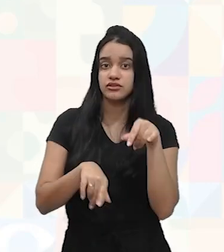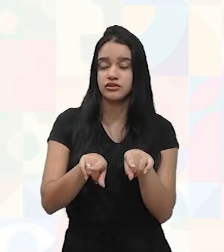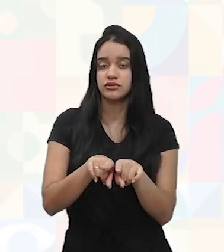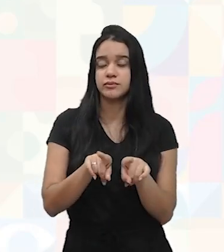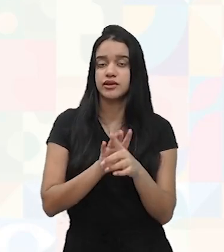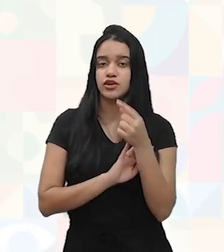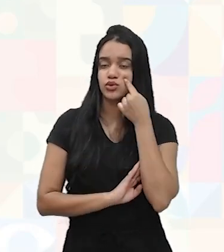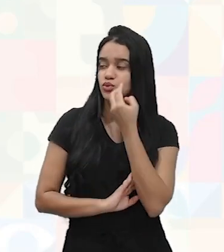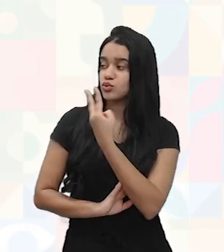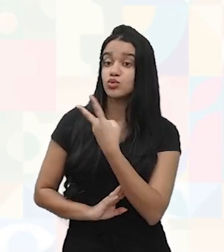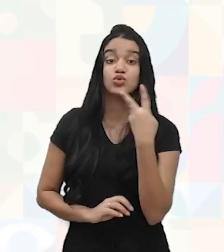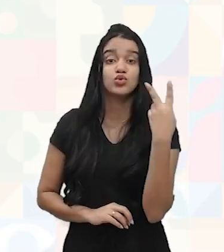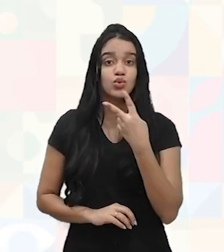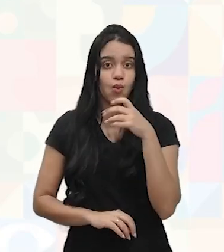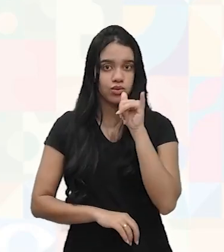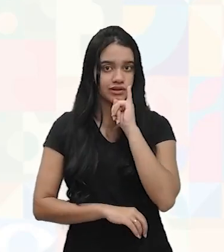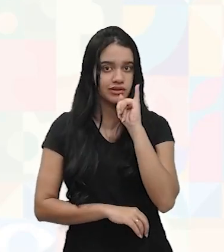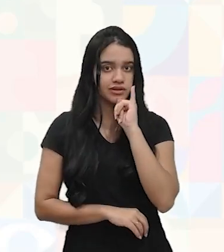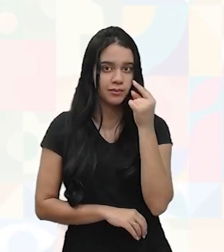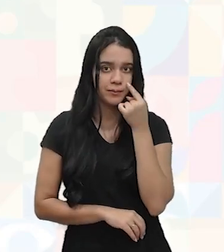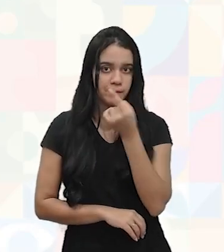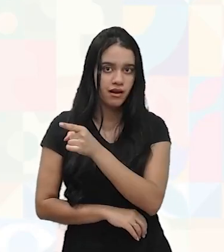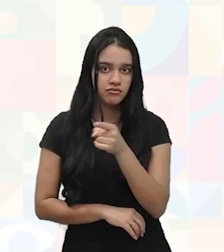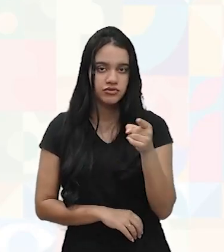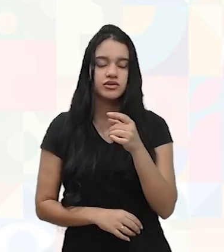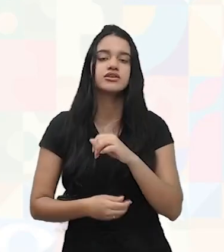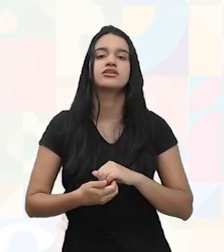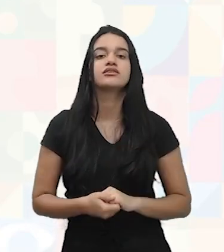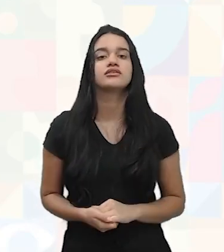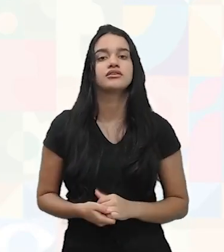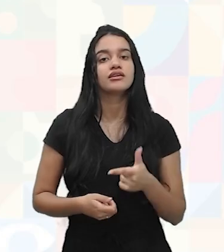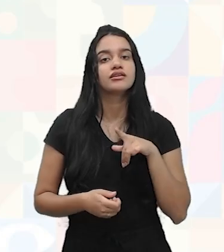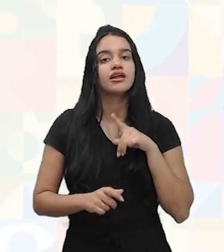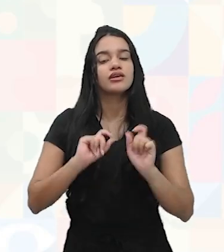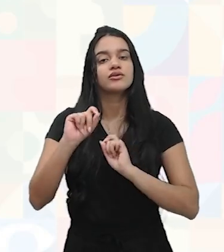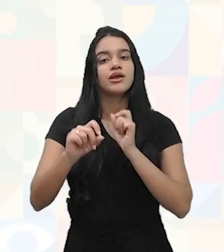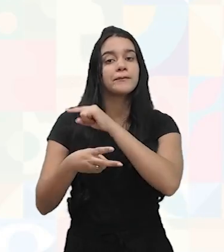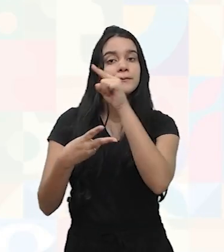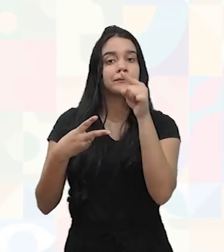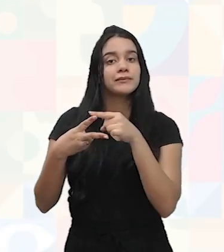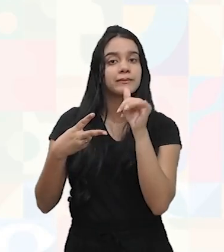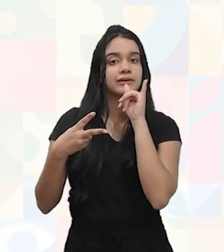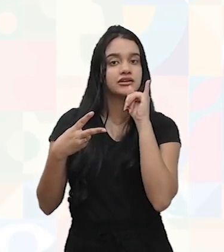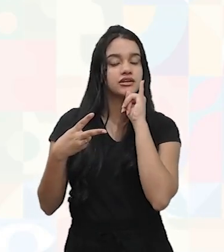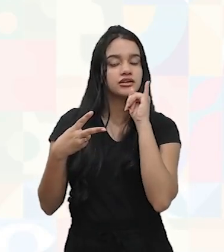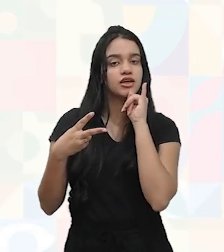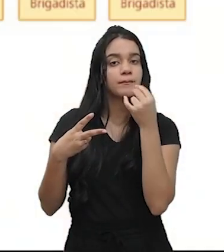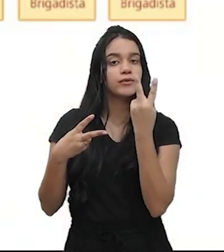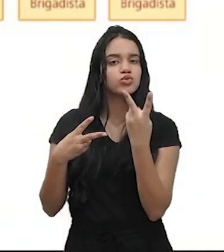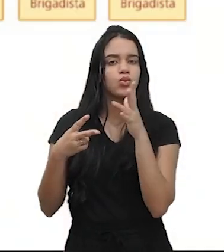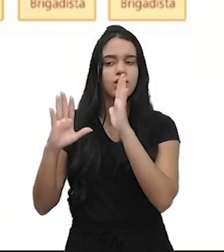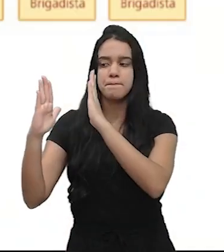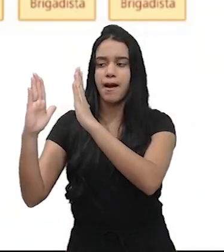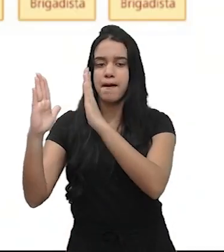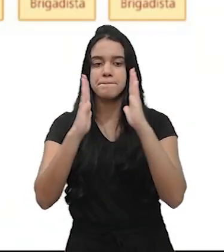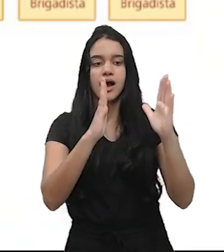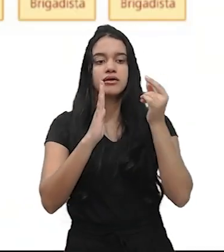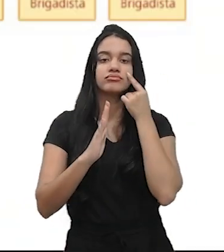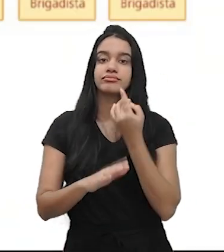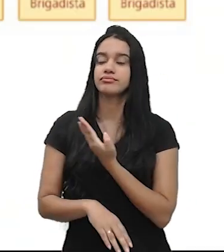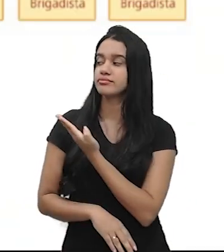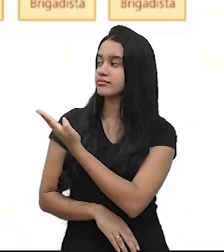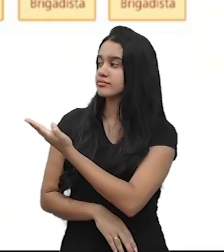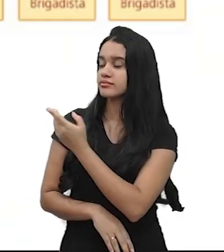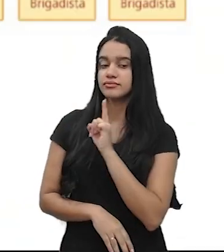eu trouxe dois exemplos para vocês, tá? Onde tem o primeiro exemplo, né? A gente vê duas colunas, né? Há dois chefes